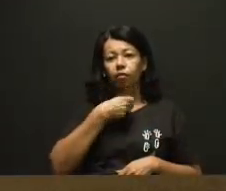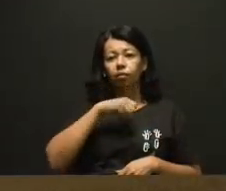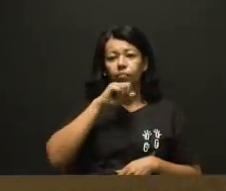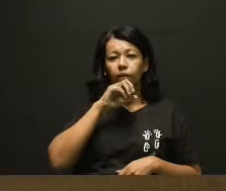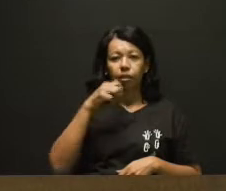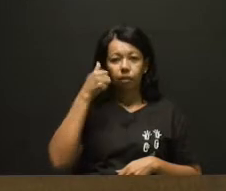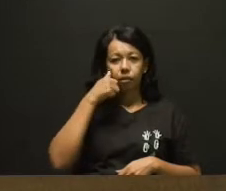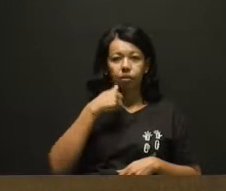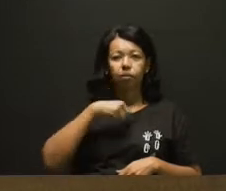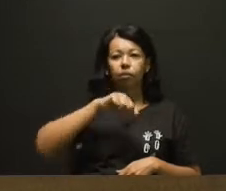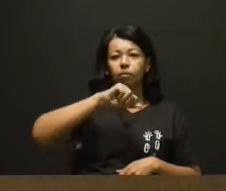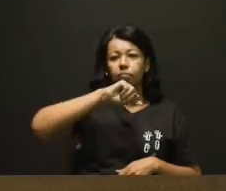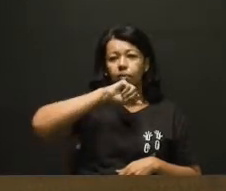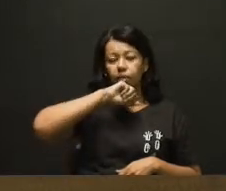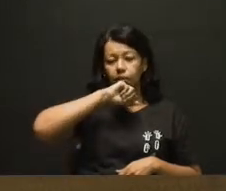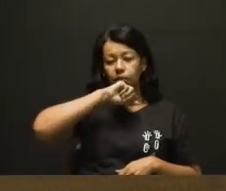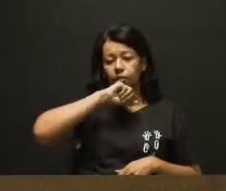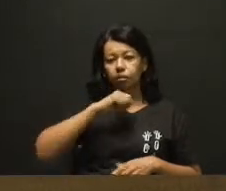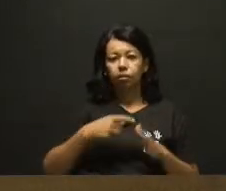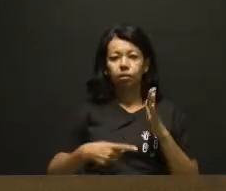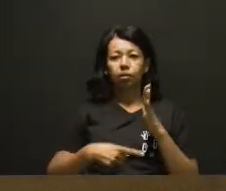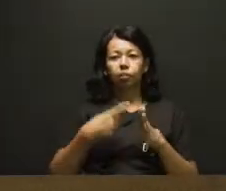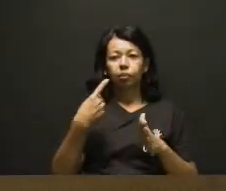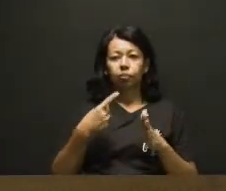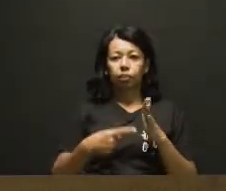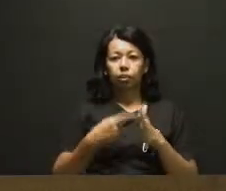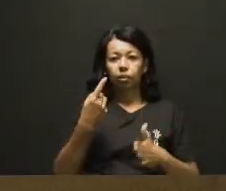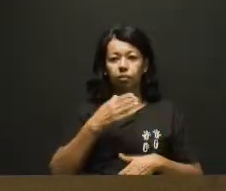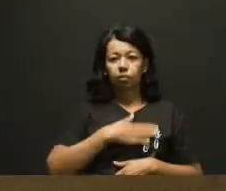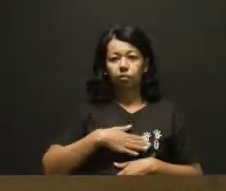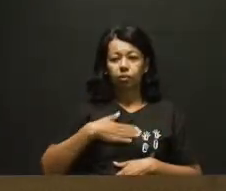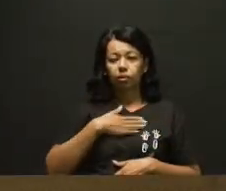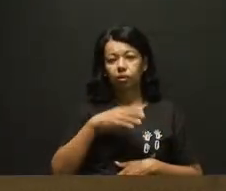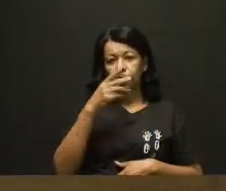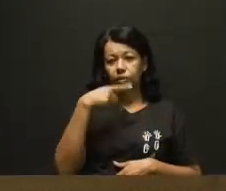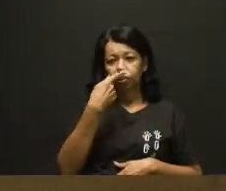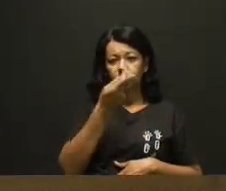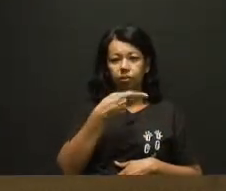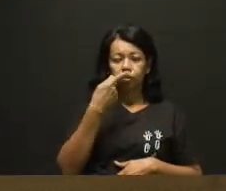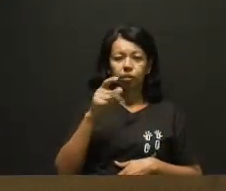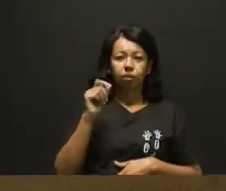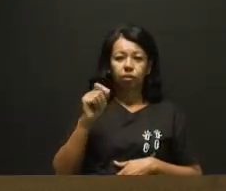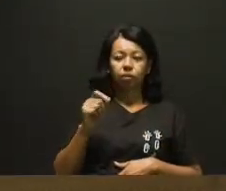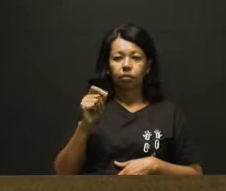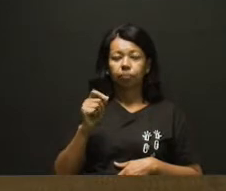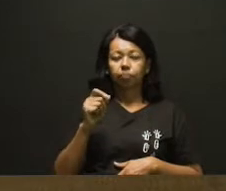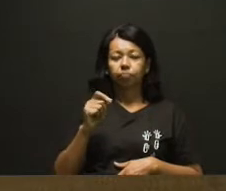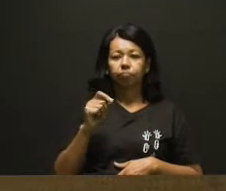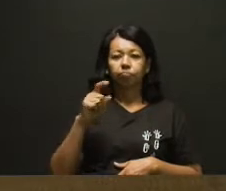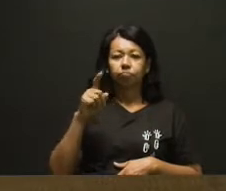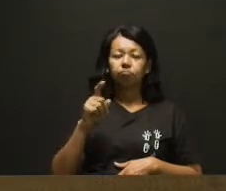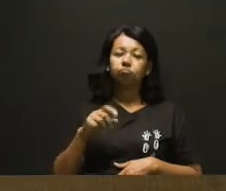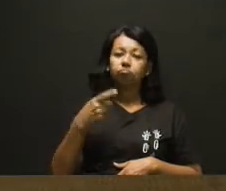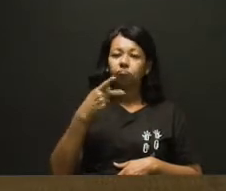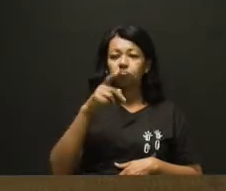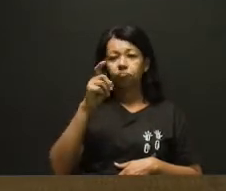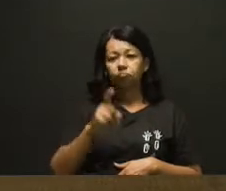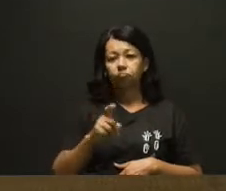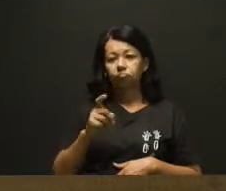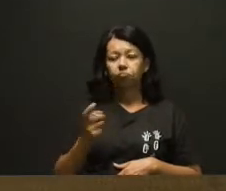mães primeiro eu gostaria de dizer que apesar do evento ser um evento bacana